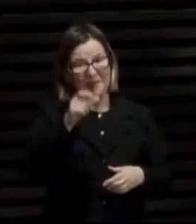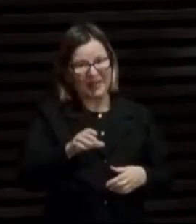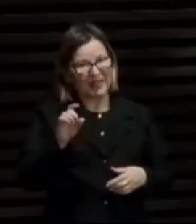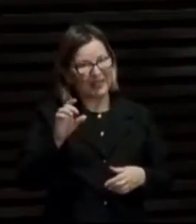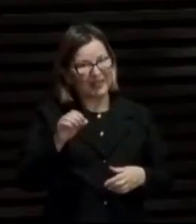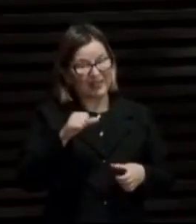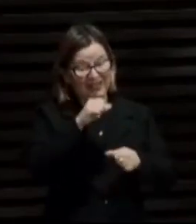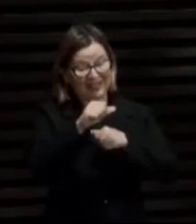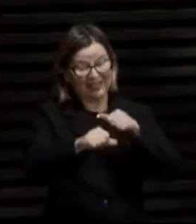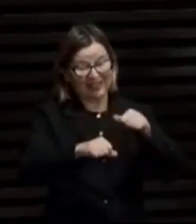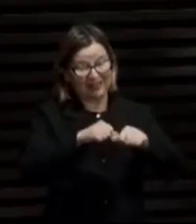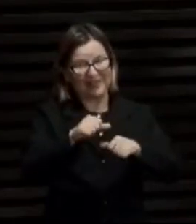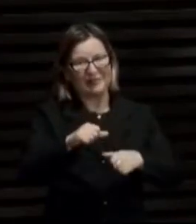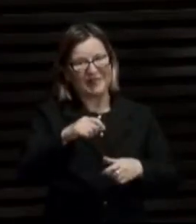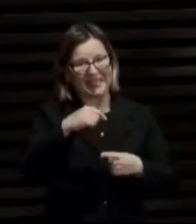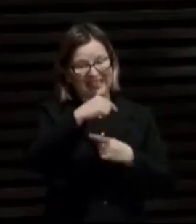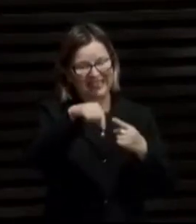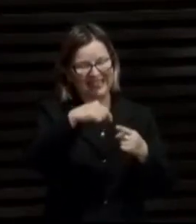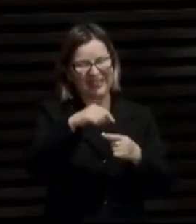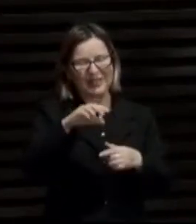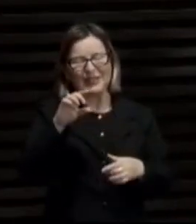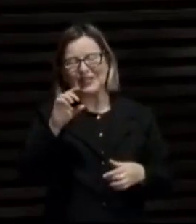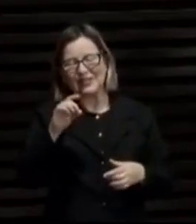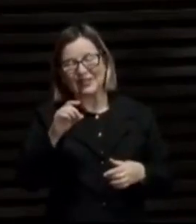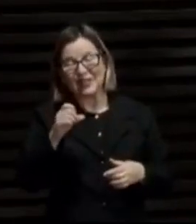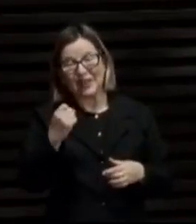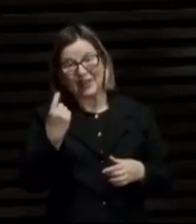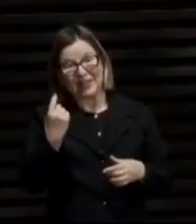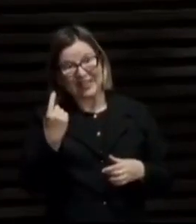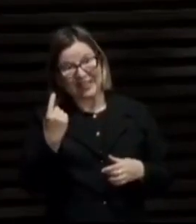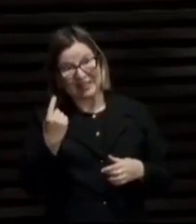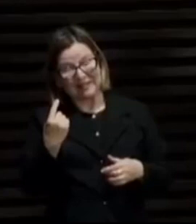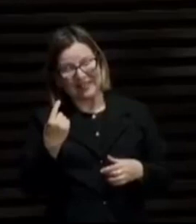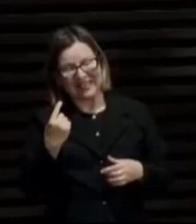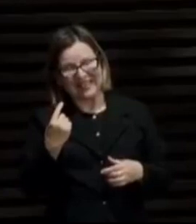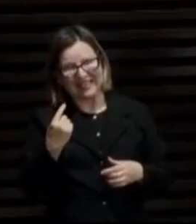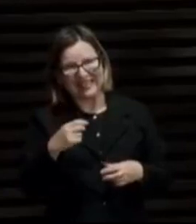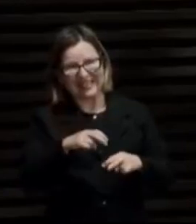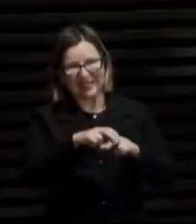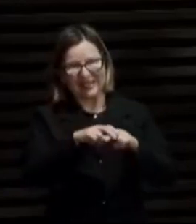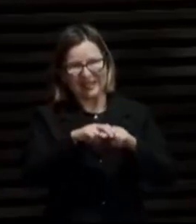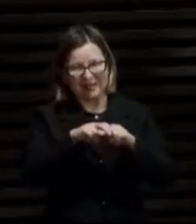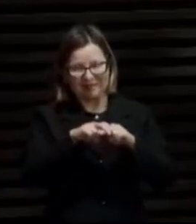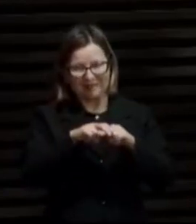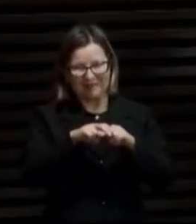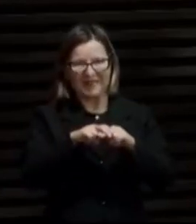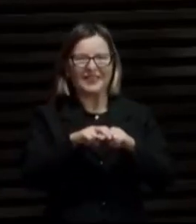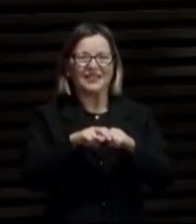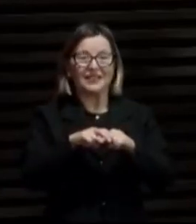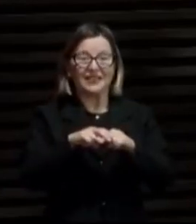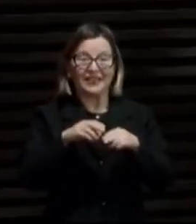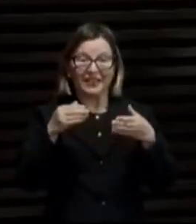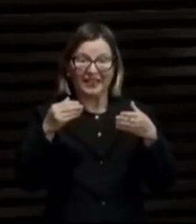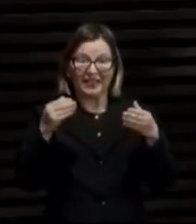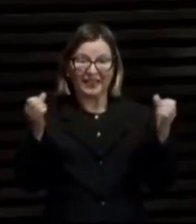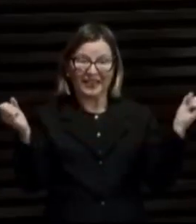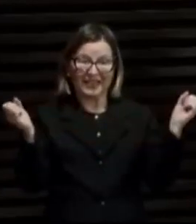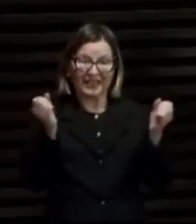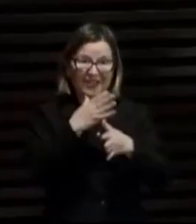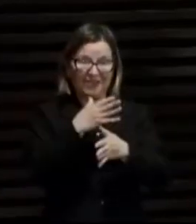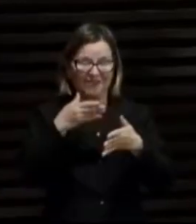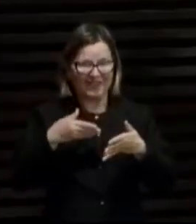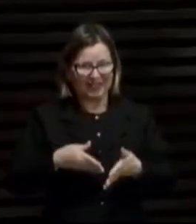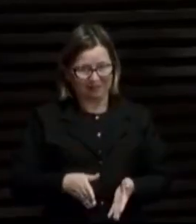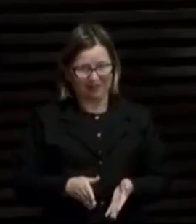e exclusivamente pela ação sobrenatural do novo nascimento. Aquele que está sendo